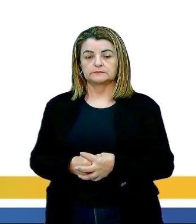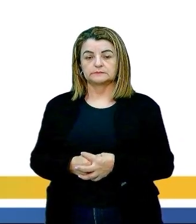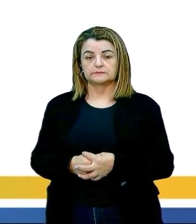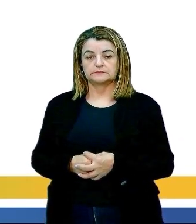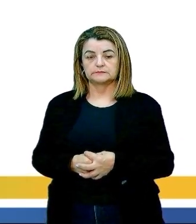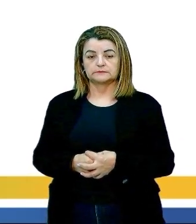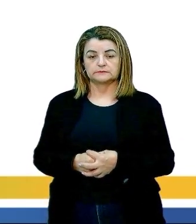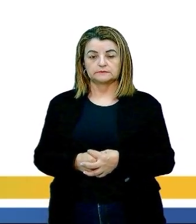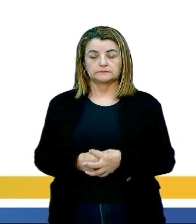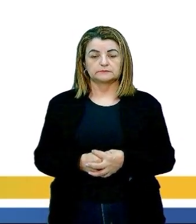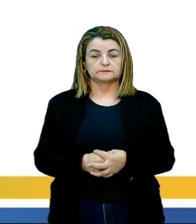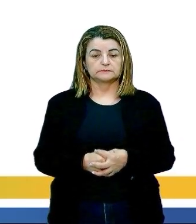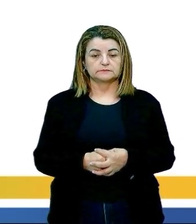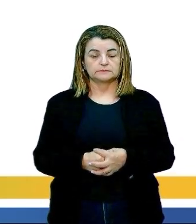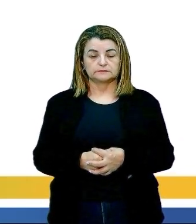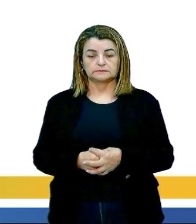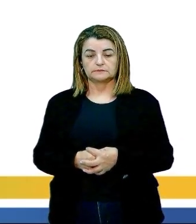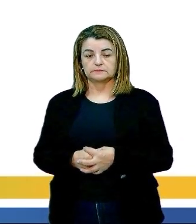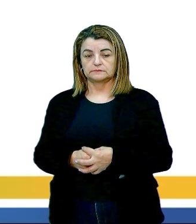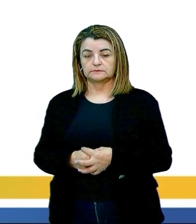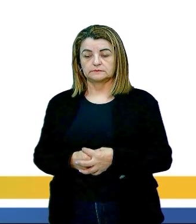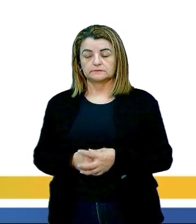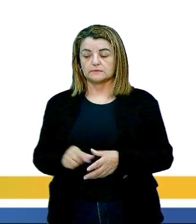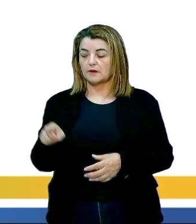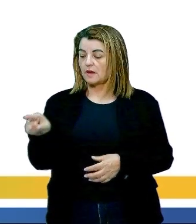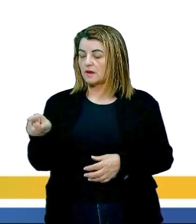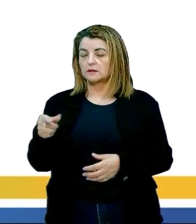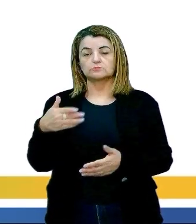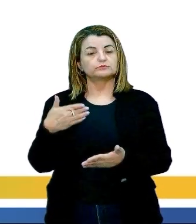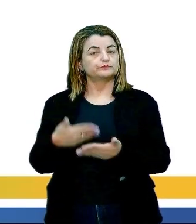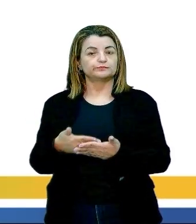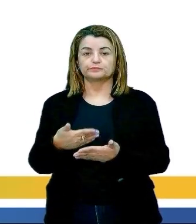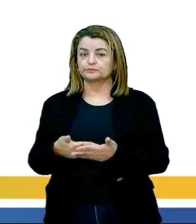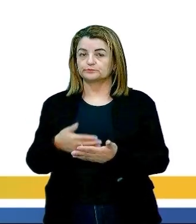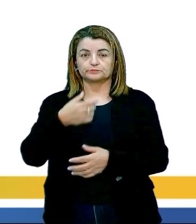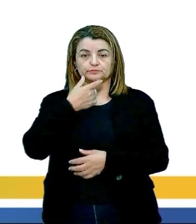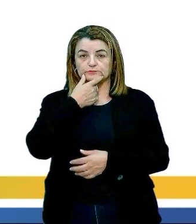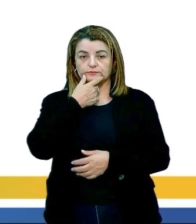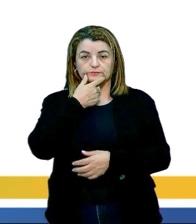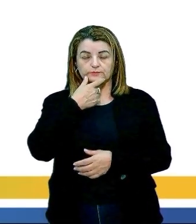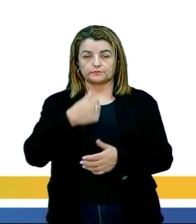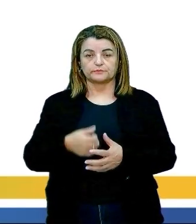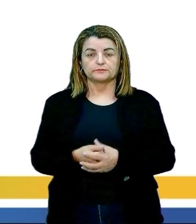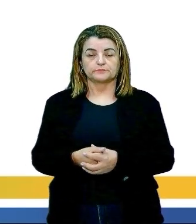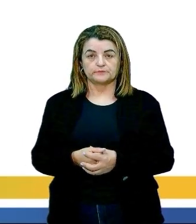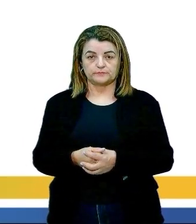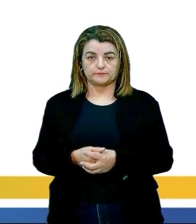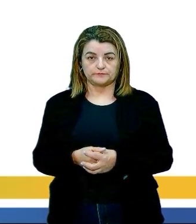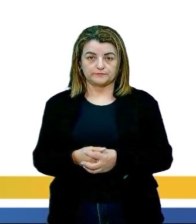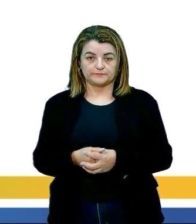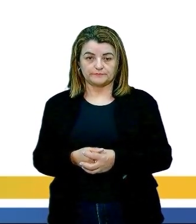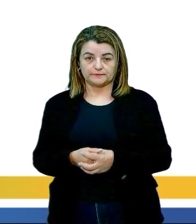E he doesn't study English. Ele não estuda inglês.